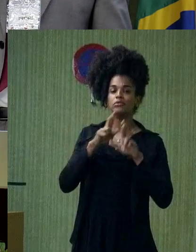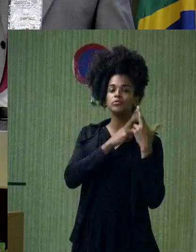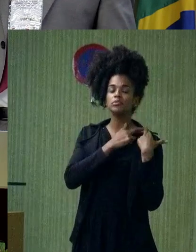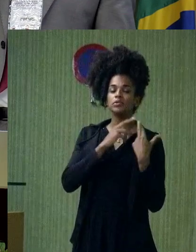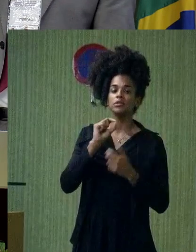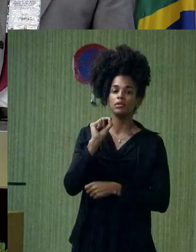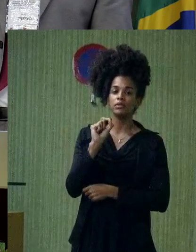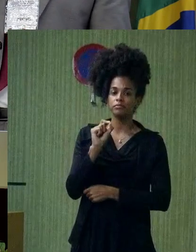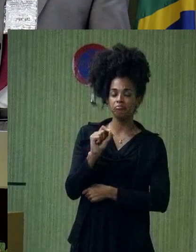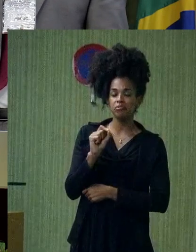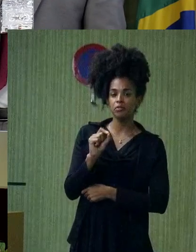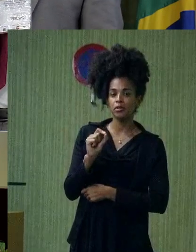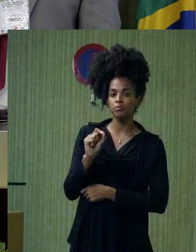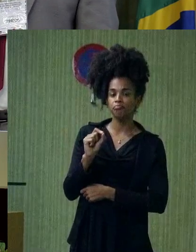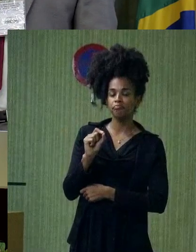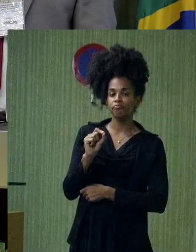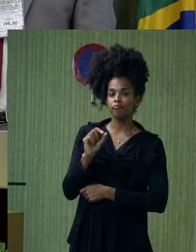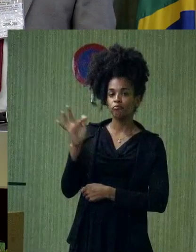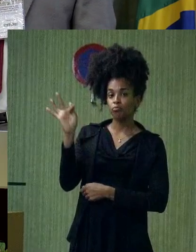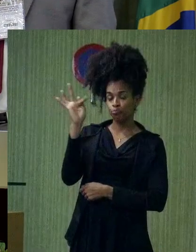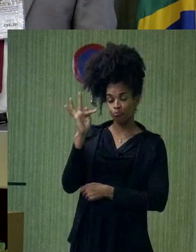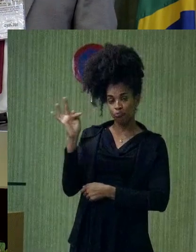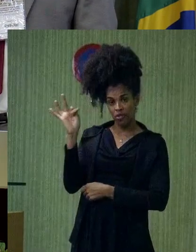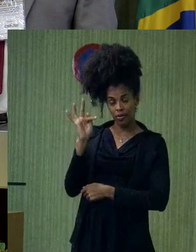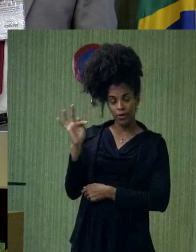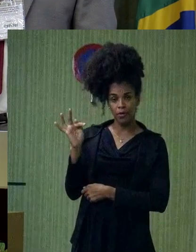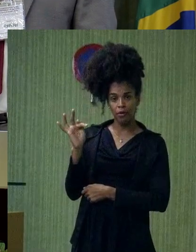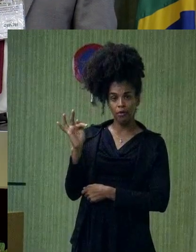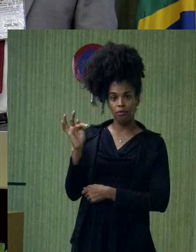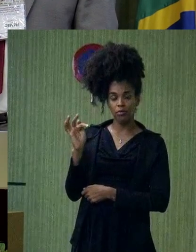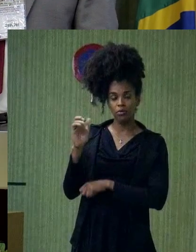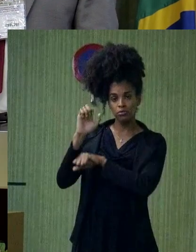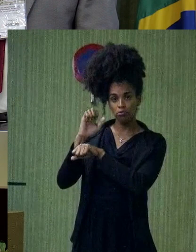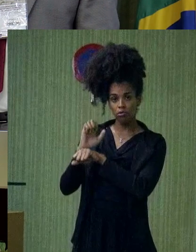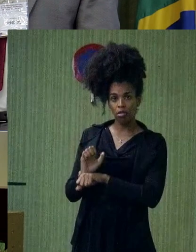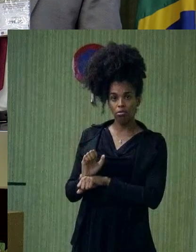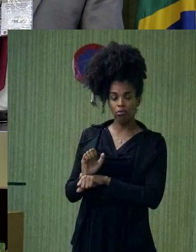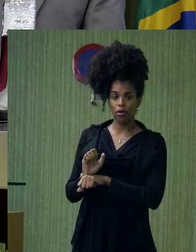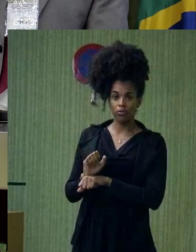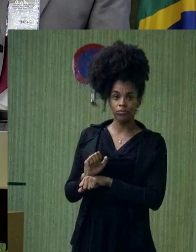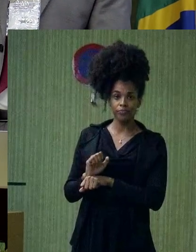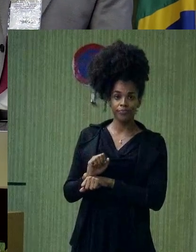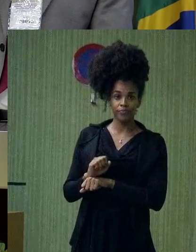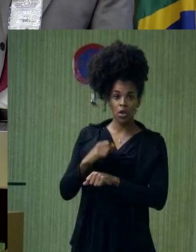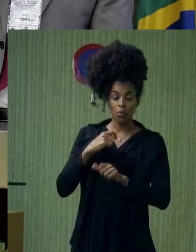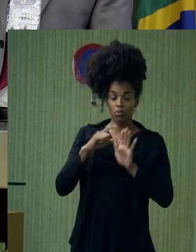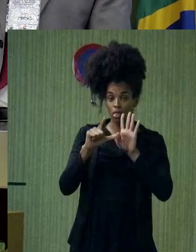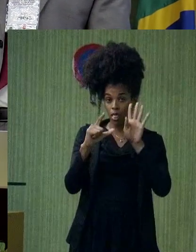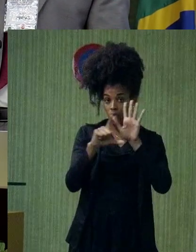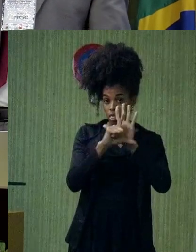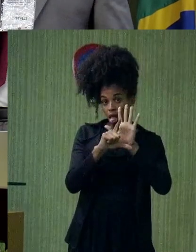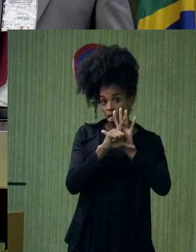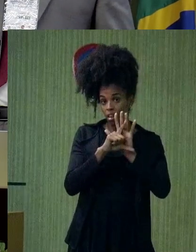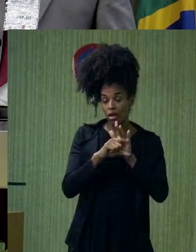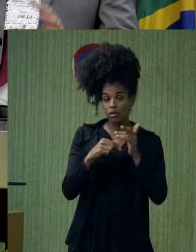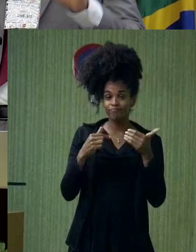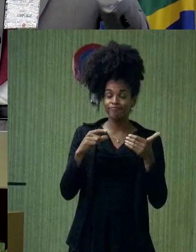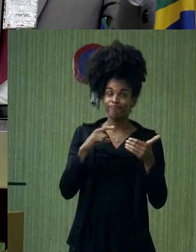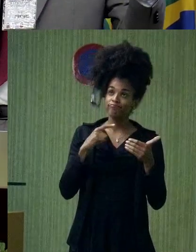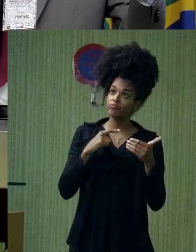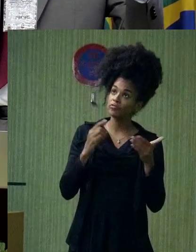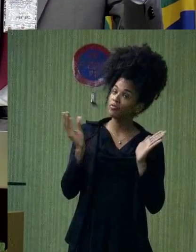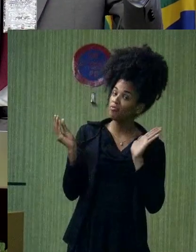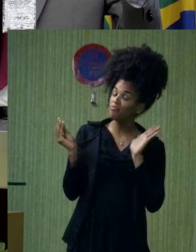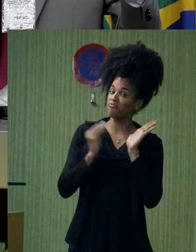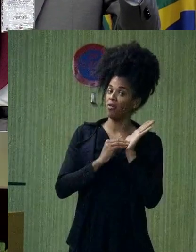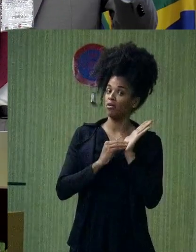enunciado do cnmp com o máximo respeito ele ele deixa muitas brechas porque segundo o enunciado Qual é